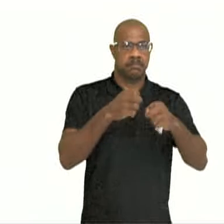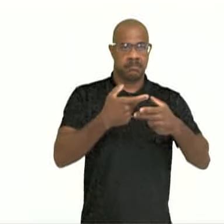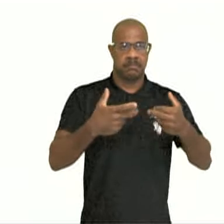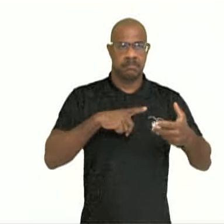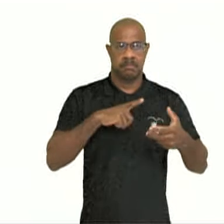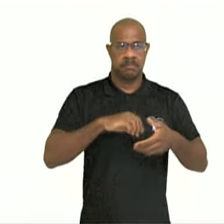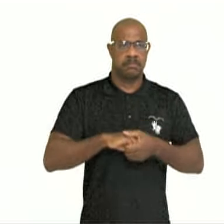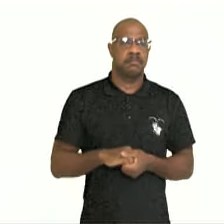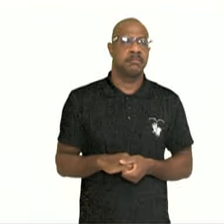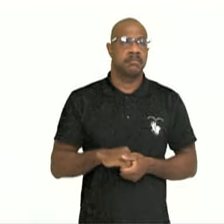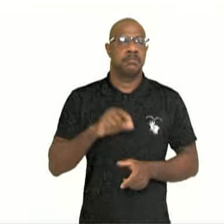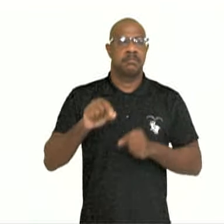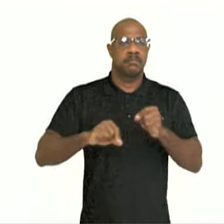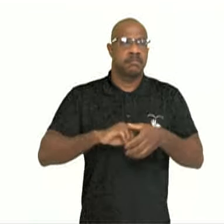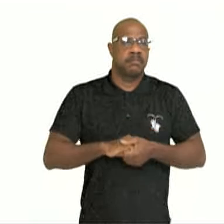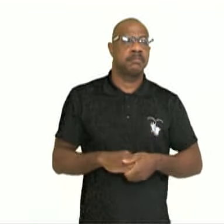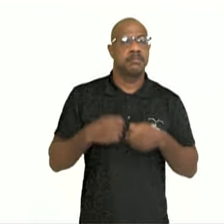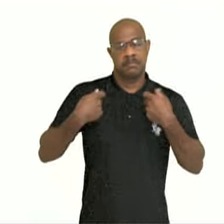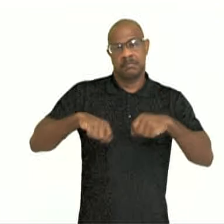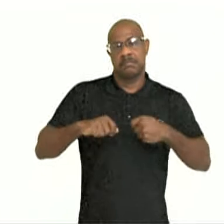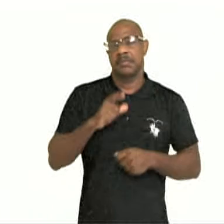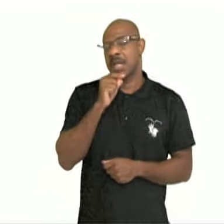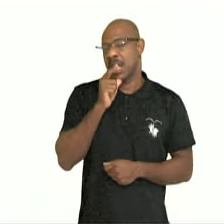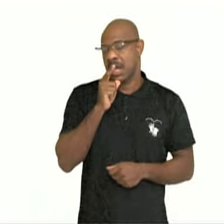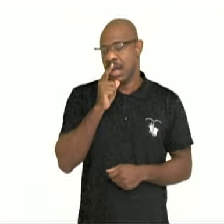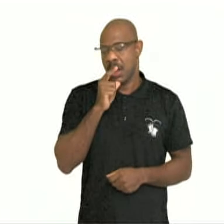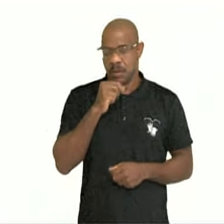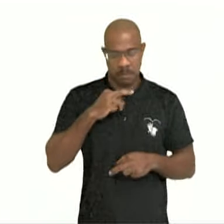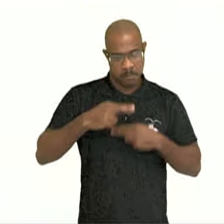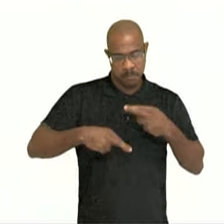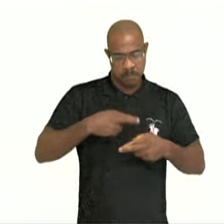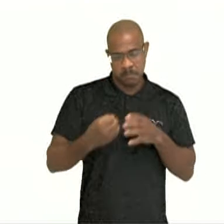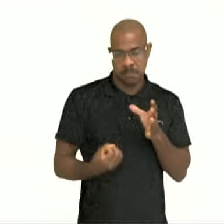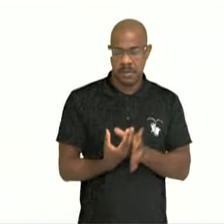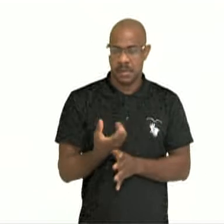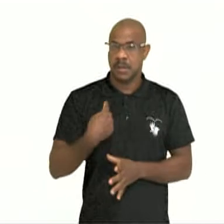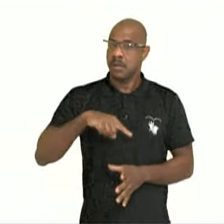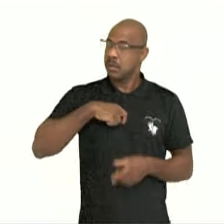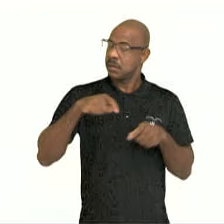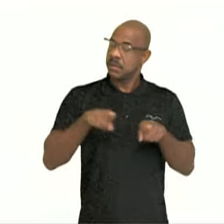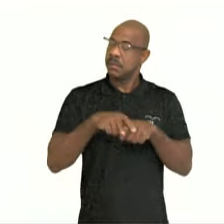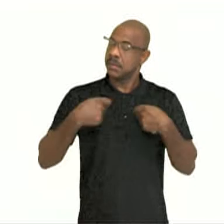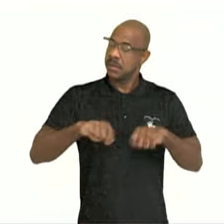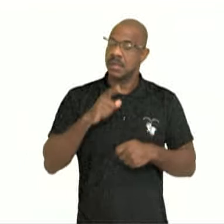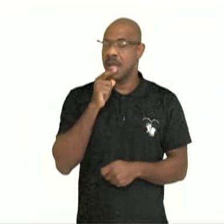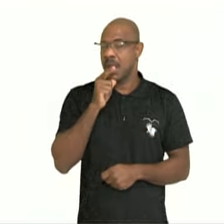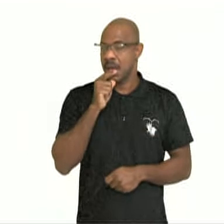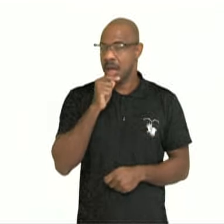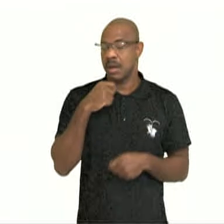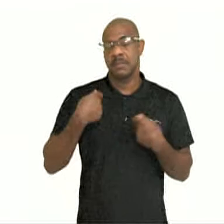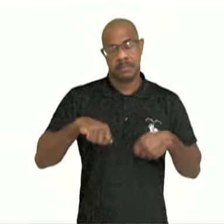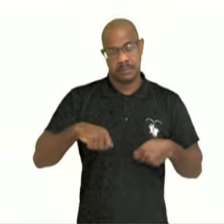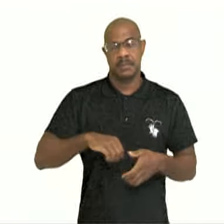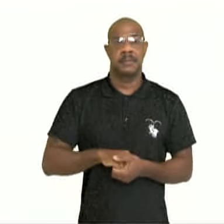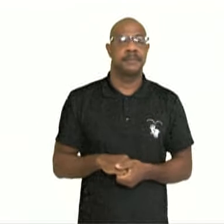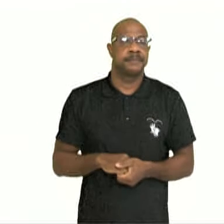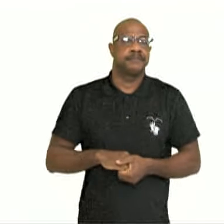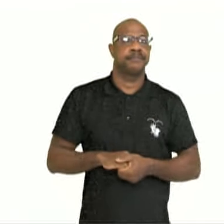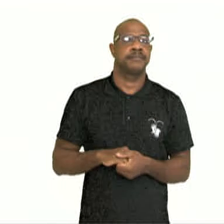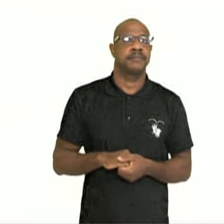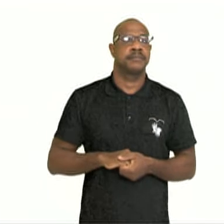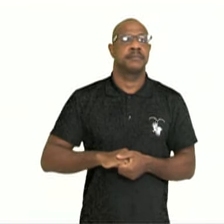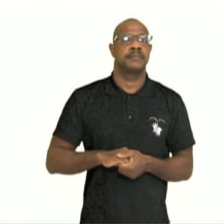e independência da água para a reprodução. Então, elas também não dependem da água para a reprodução, assim como as gimnospermas.